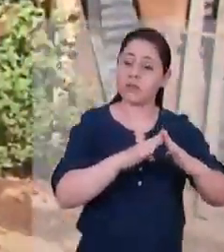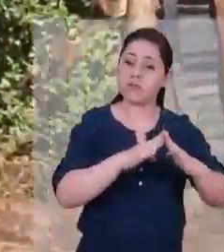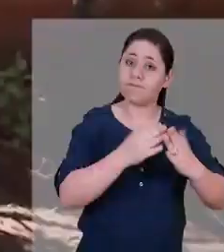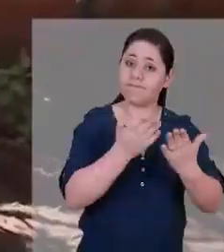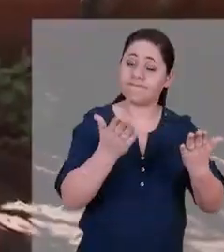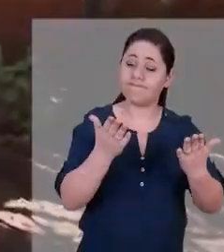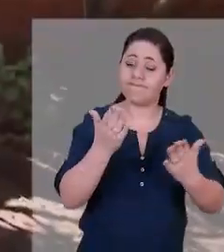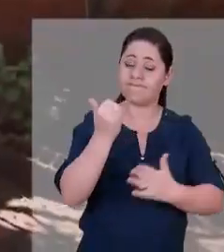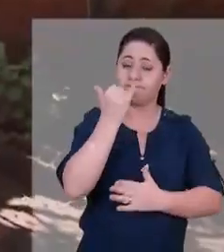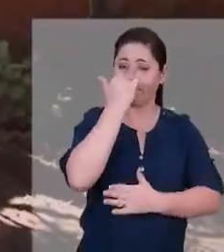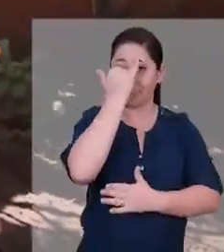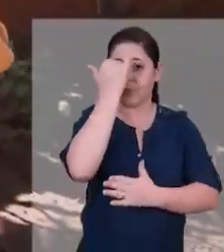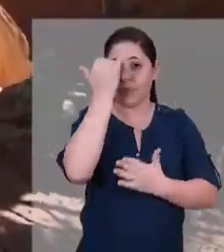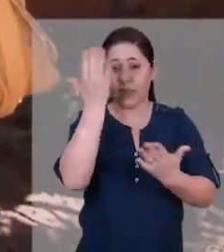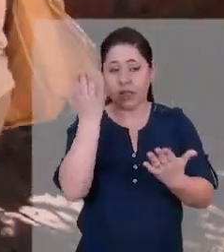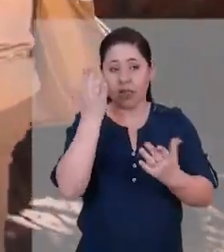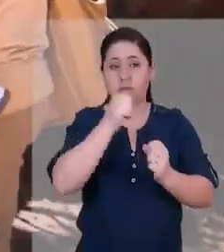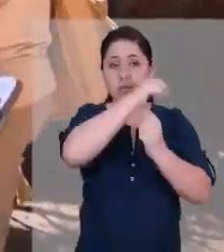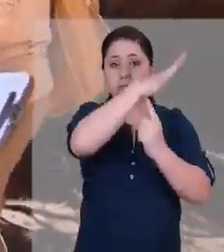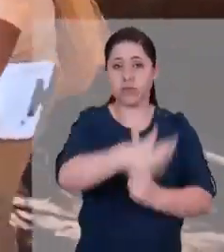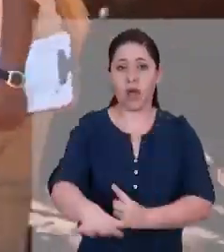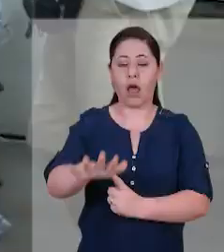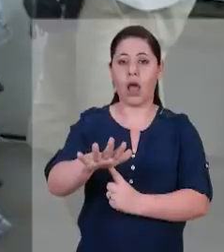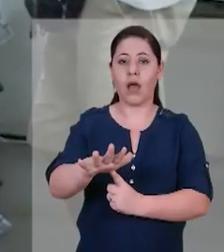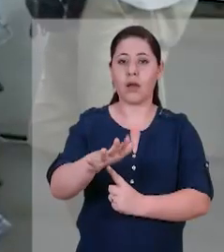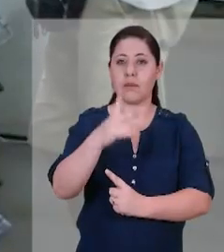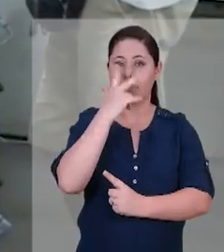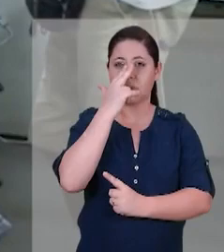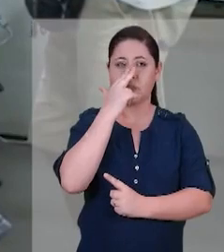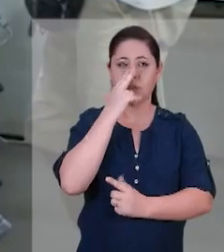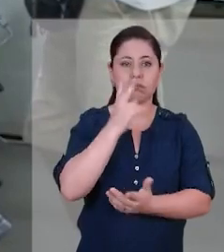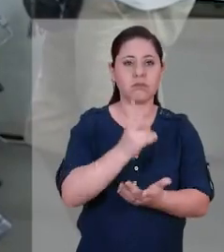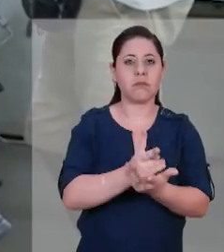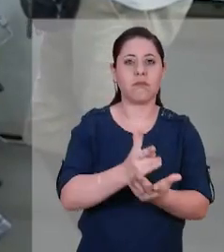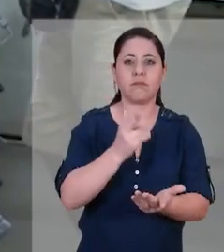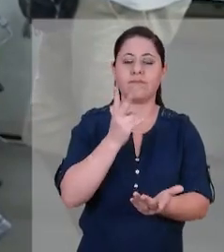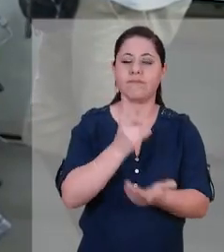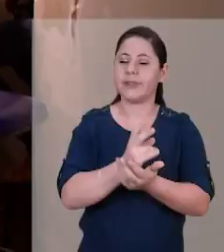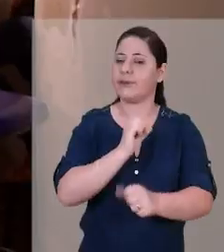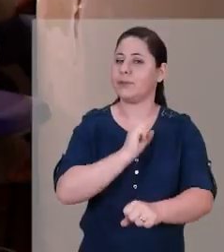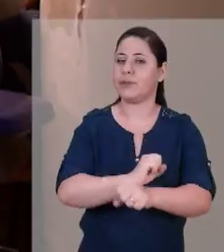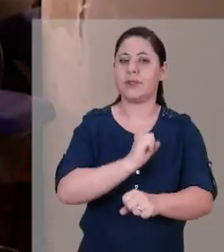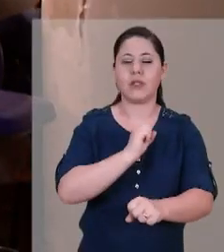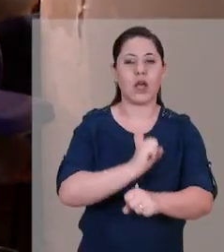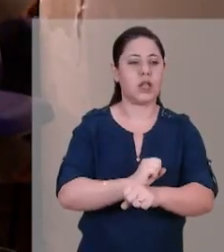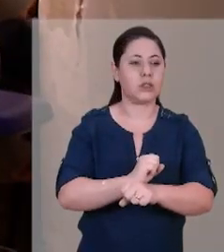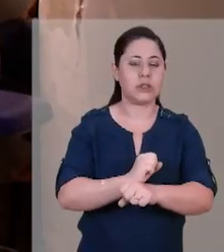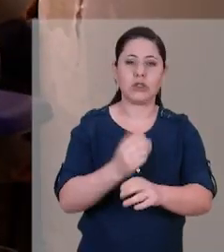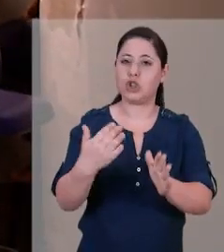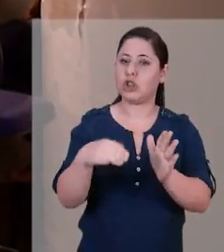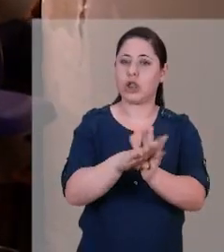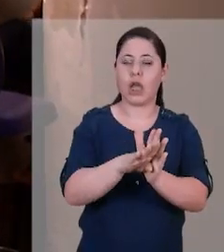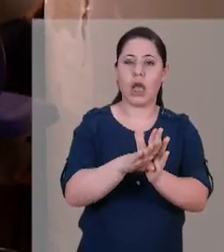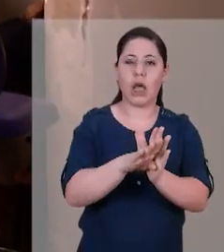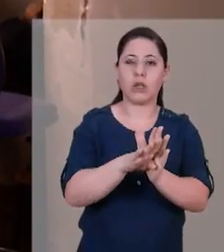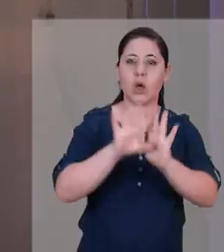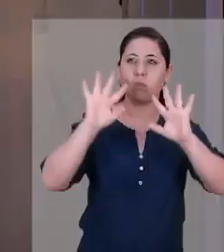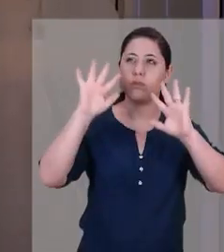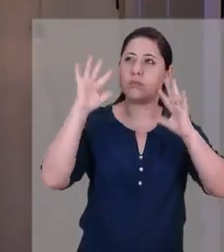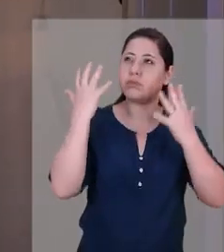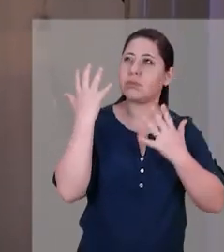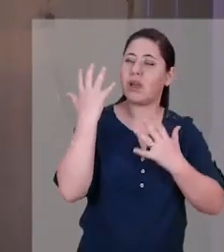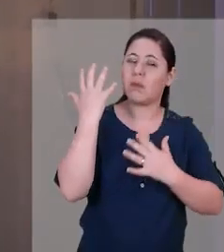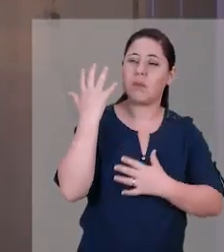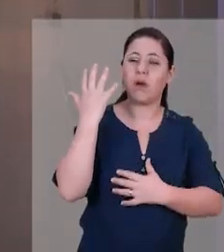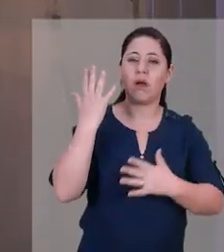nossas casas. Infelizmente, as epidemias se tornaram rotineiras, sendo esperadas a cada nova chegada de